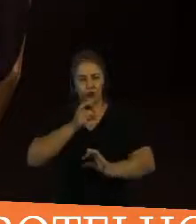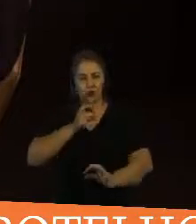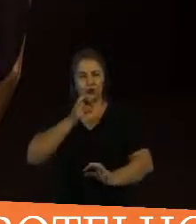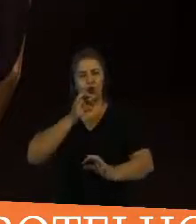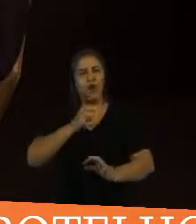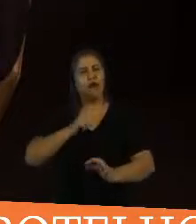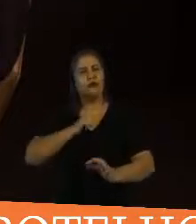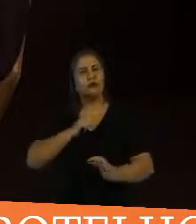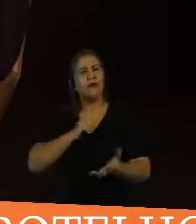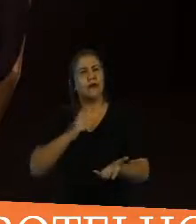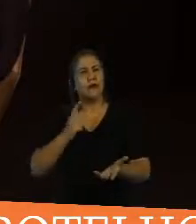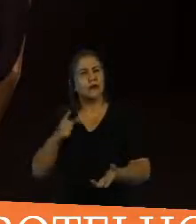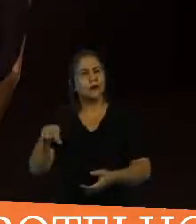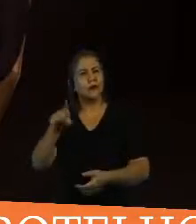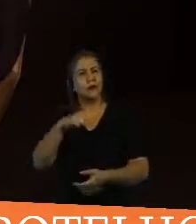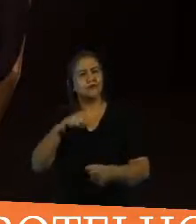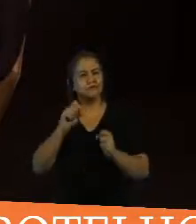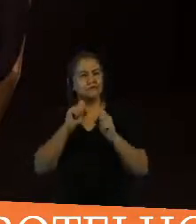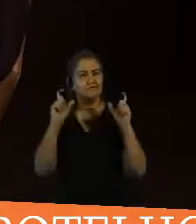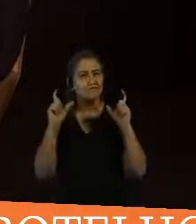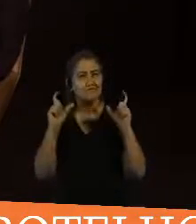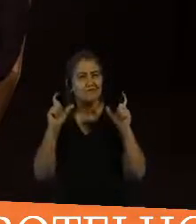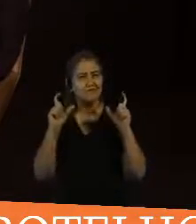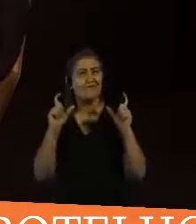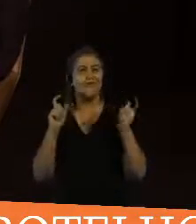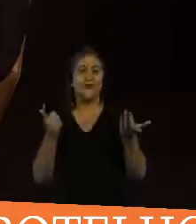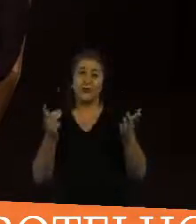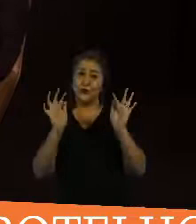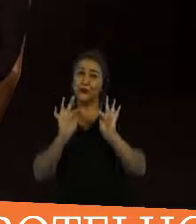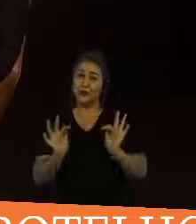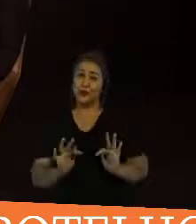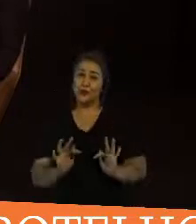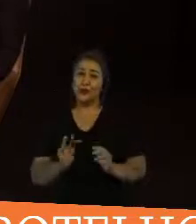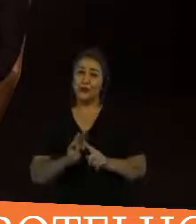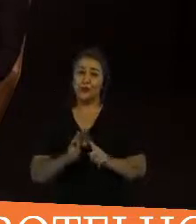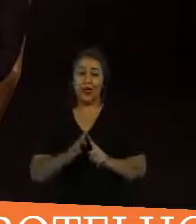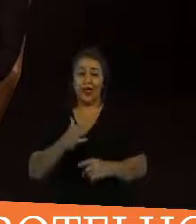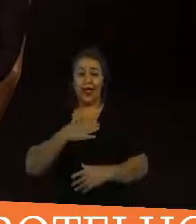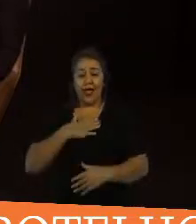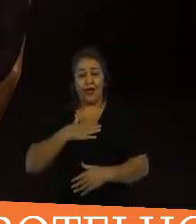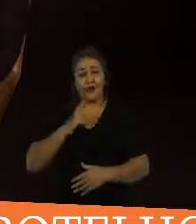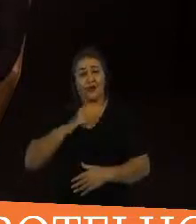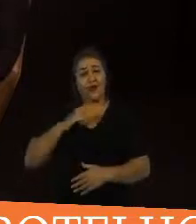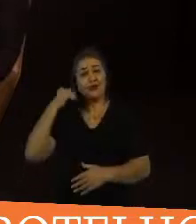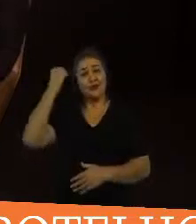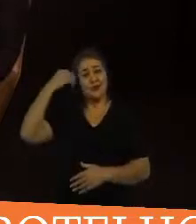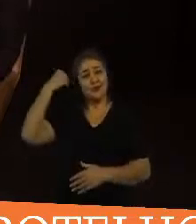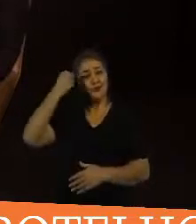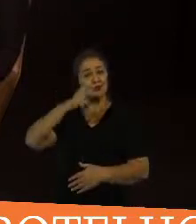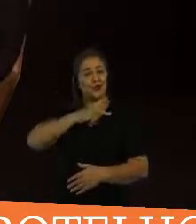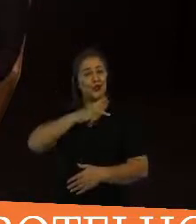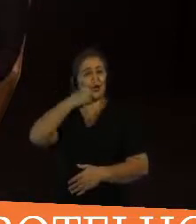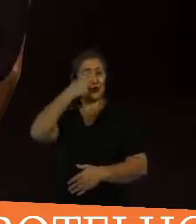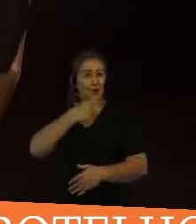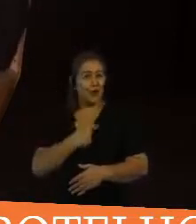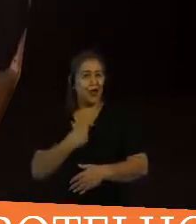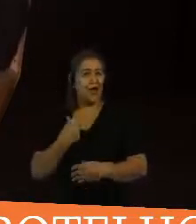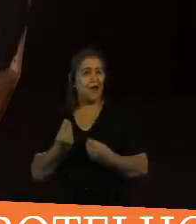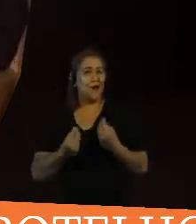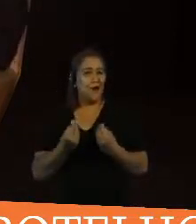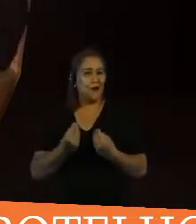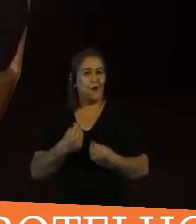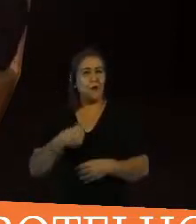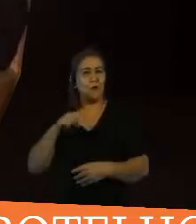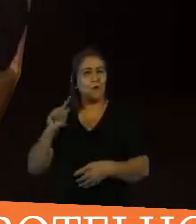alunos. Sim. E eu fico muito feliz, porque eu tenho uma história muito particular em relação a isso. A primeira vez que eu vi